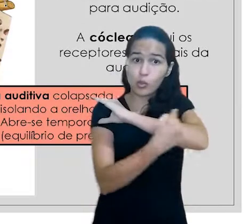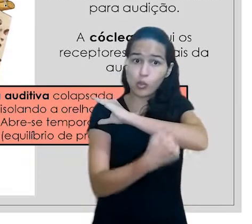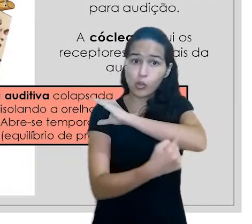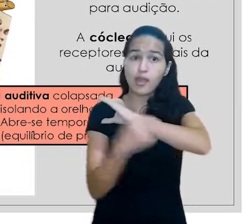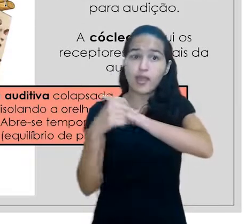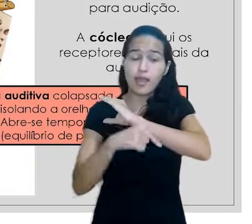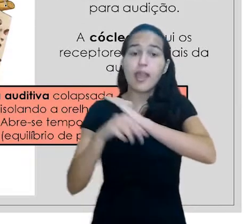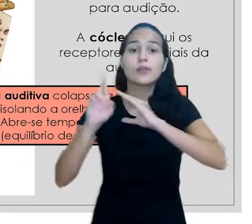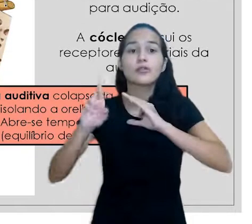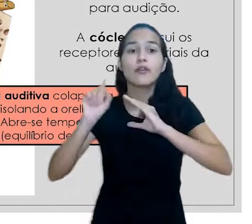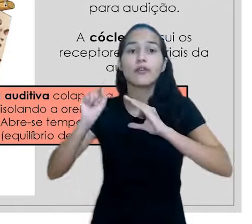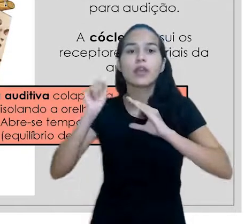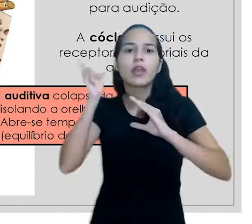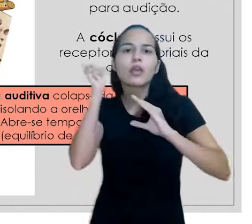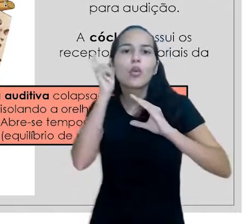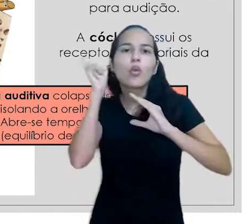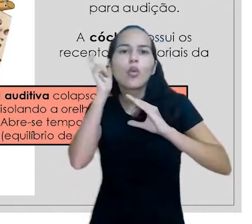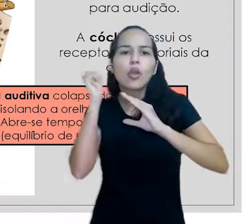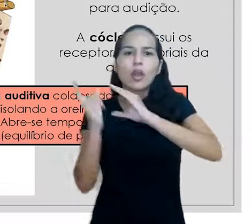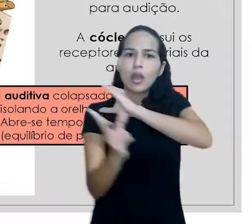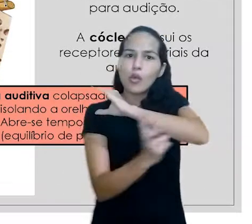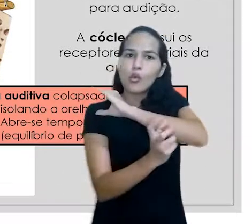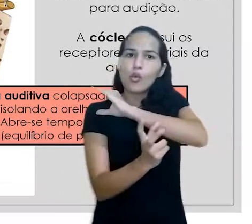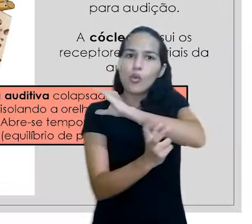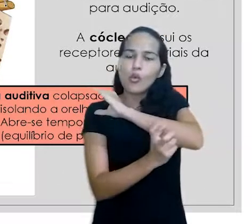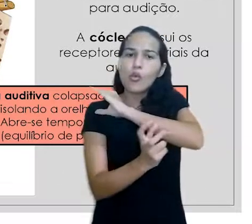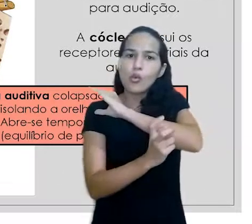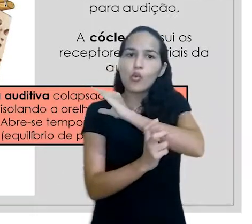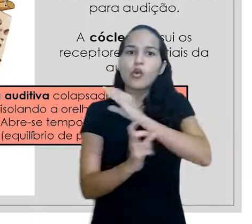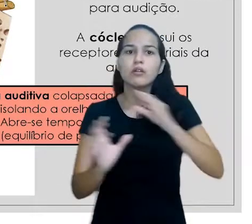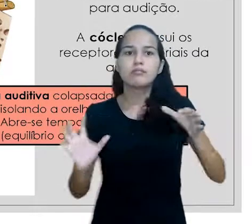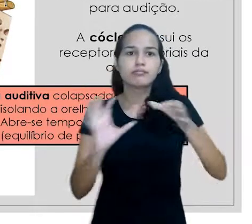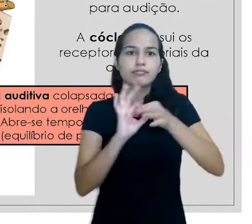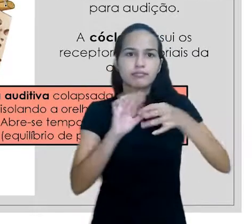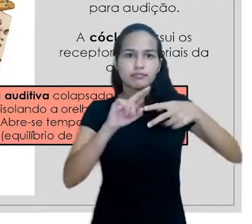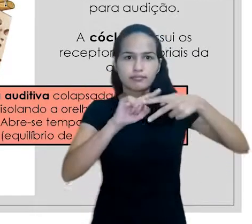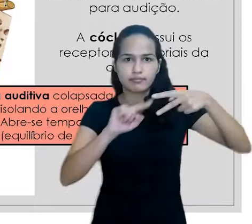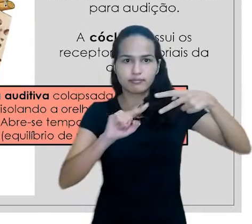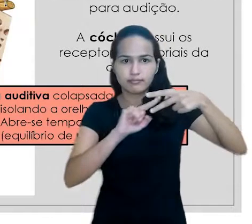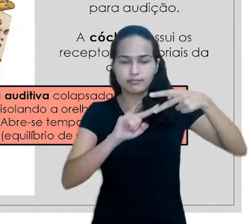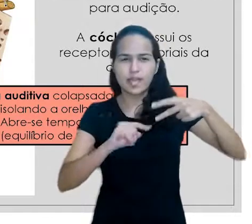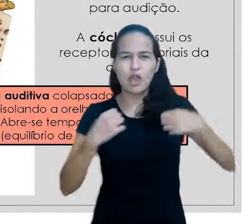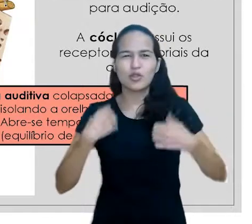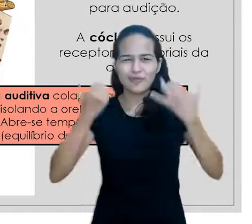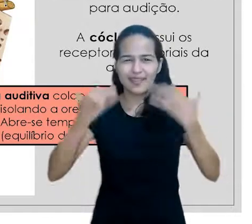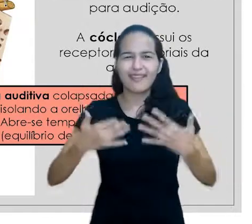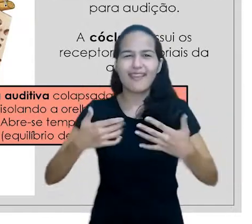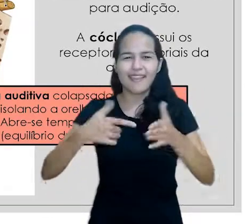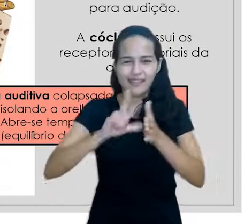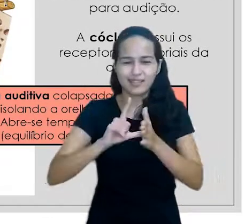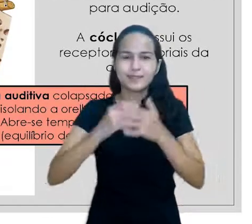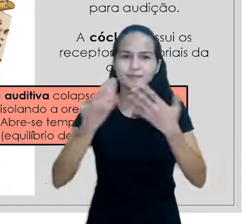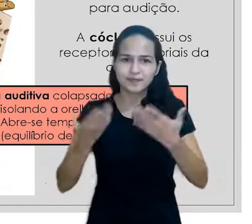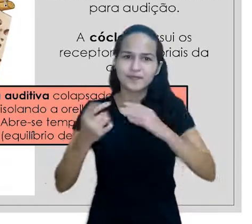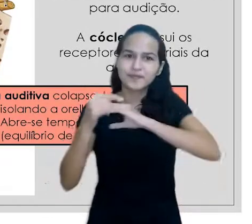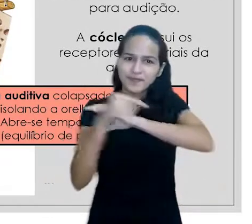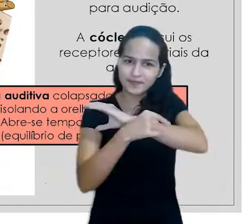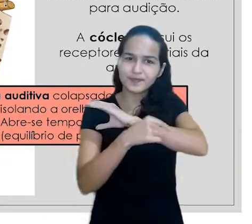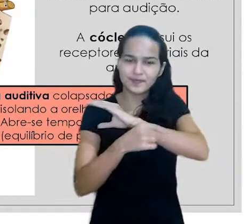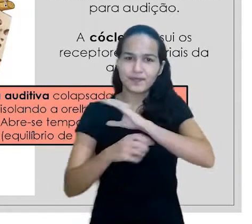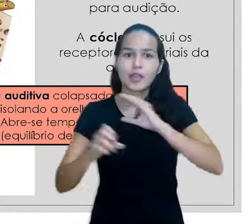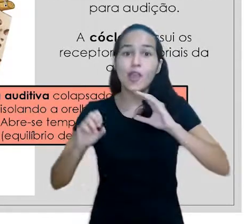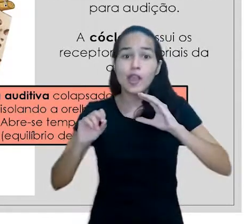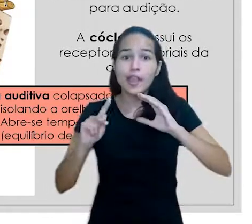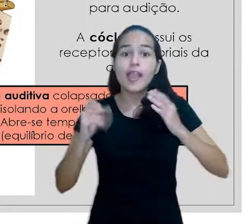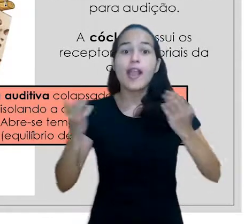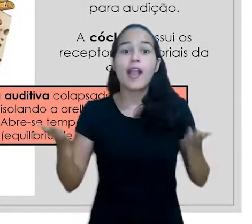da audição, que são os nervos sensitivos que eu havia falado anteriormente para vocês. Gostaria também de deixar claro a presença